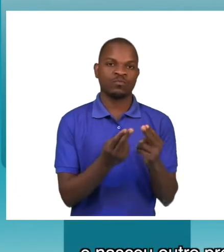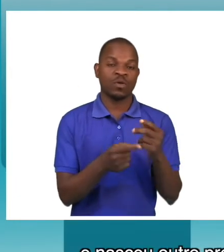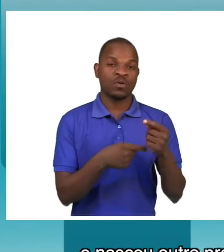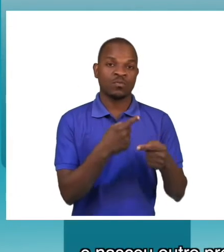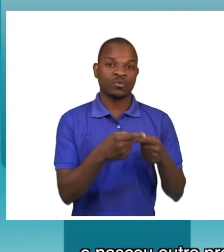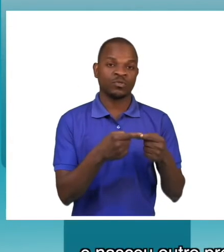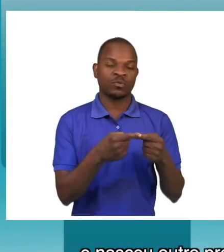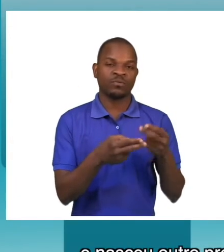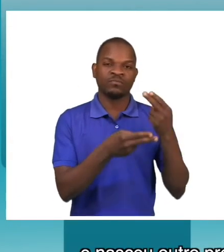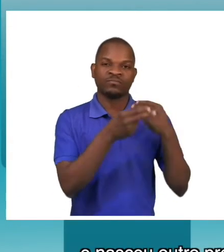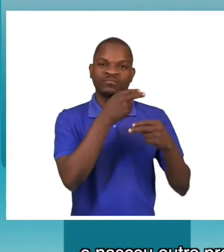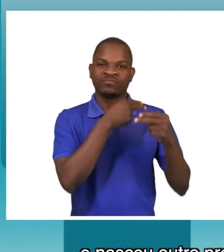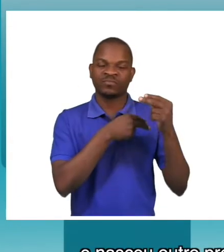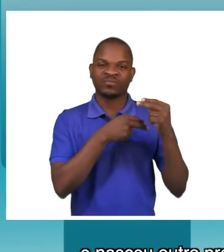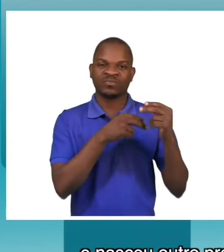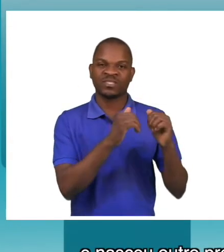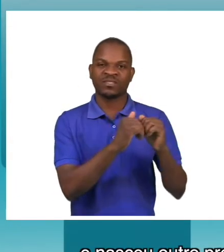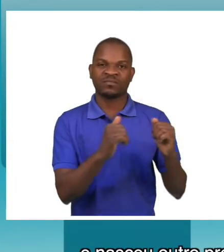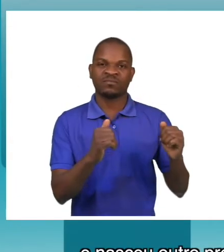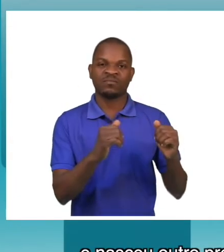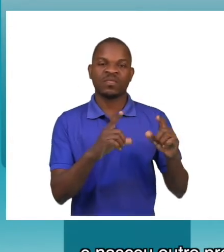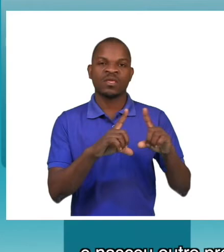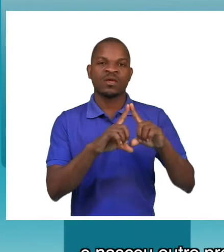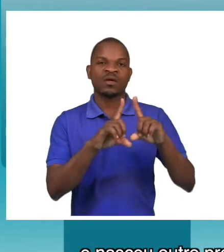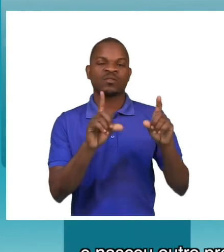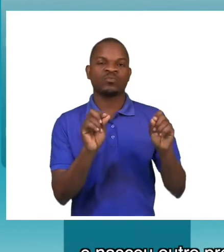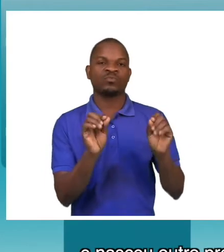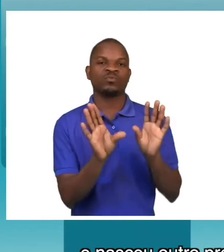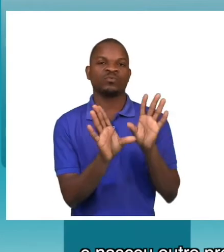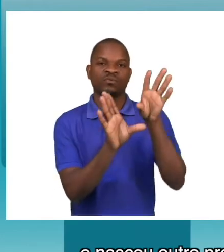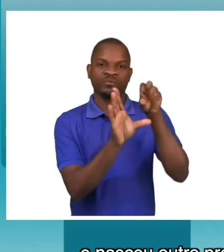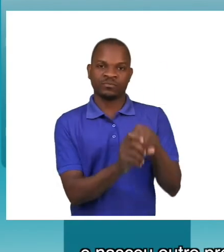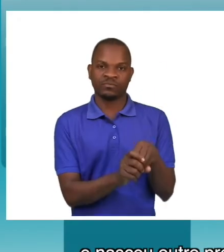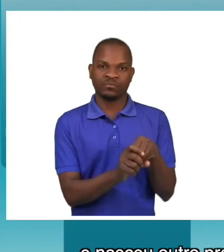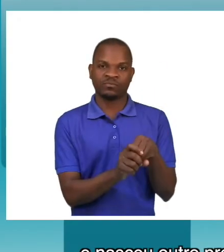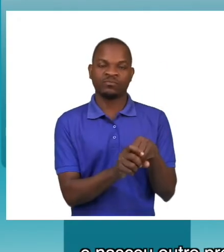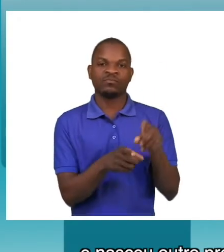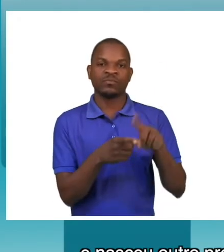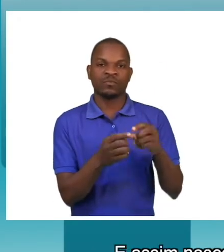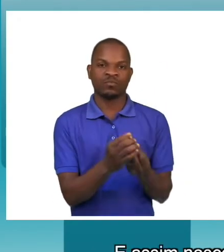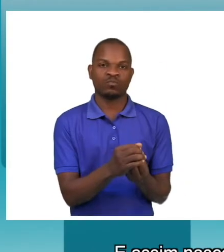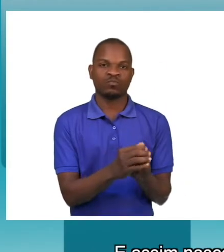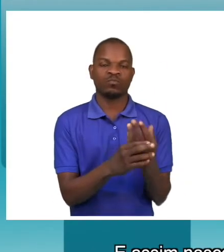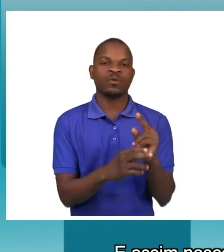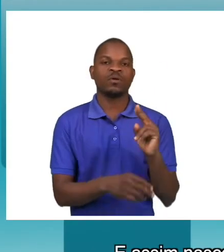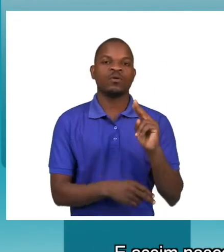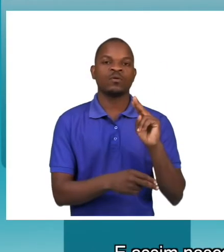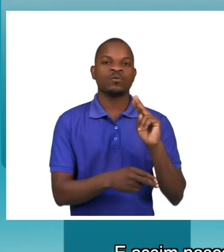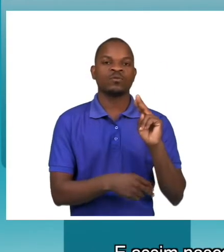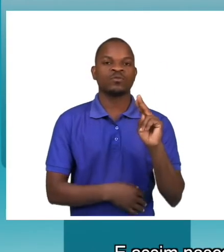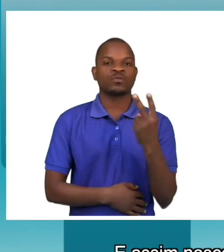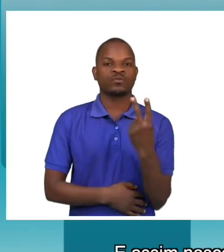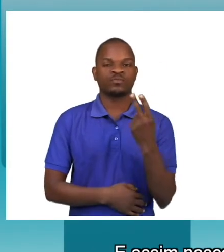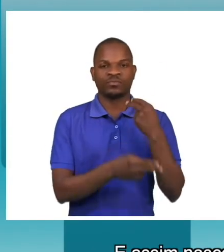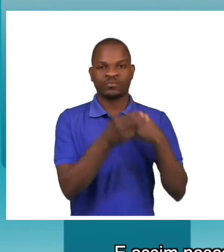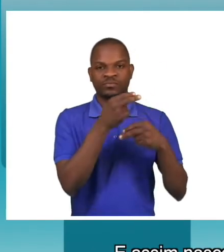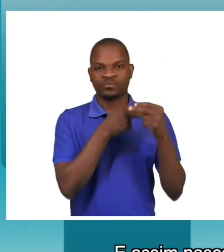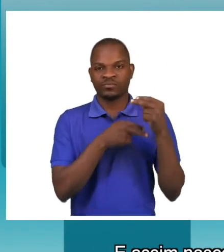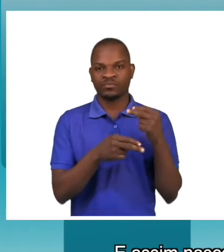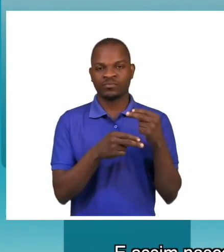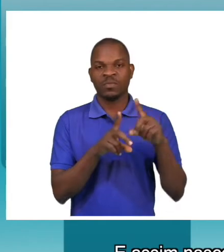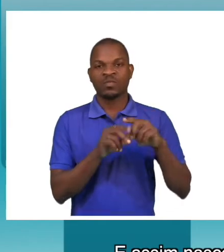que foi de criar uma história específica que tratasse o tema da diversidade e da inclusão e assim nasceu a segunda história da Juju